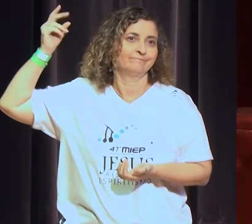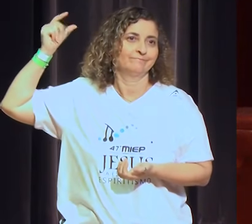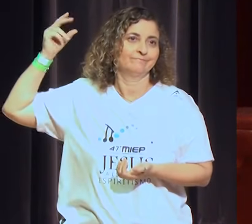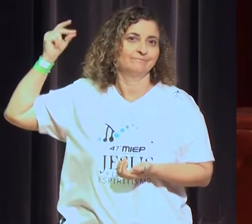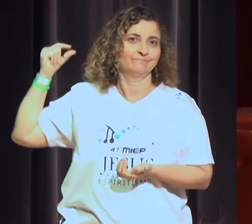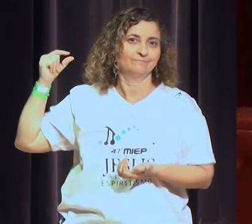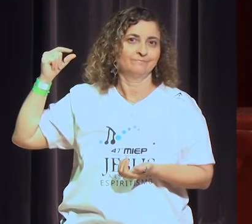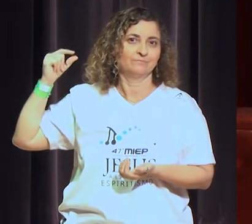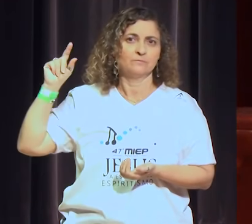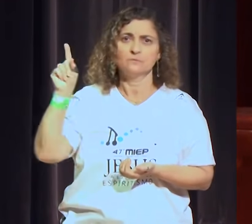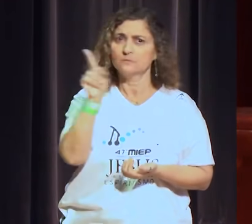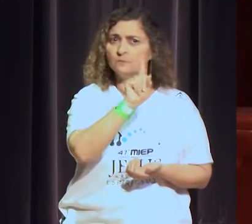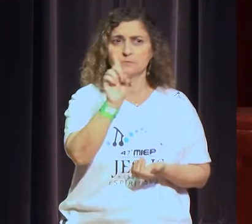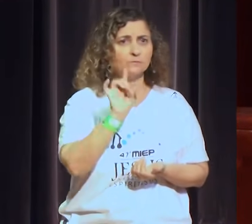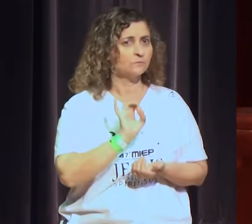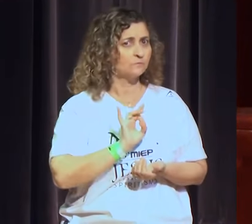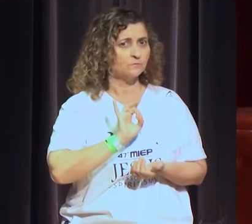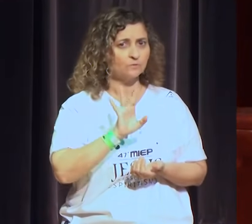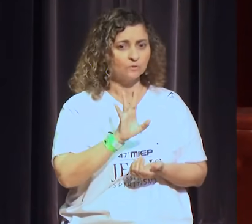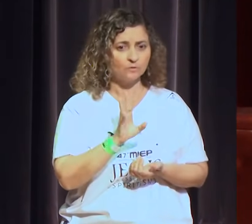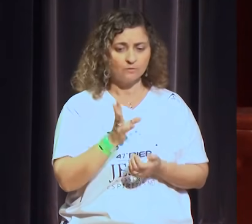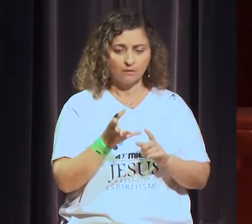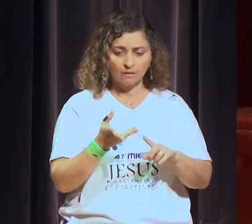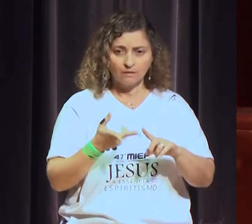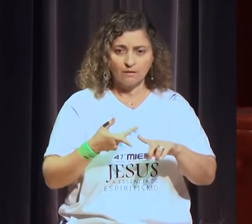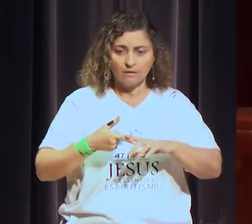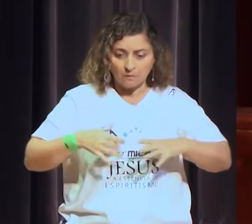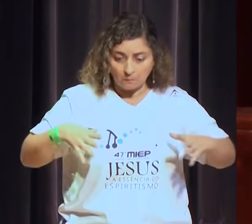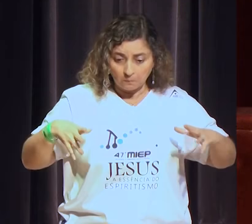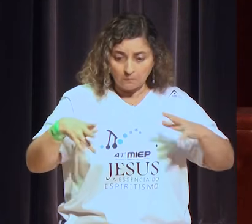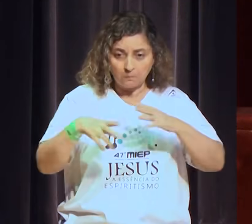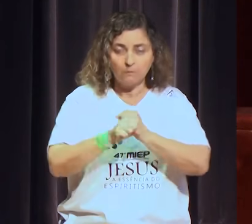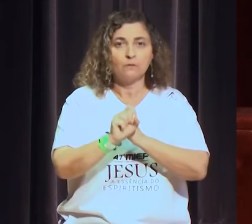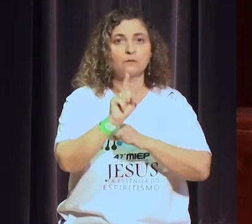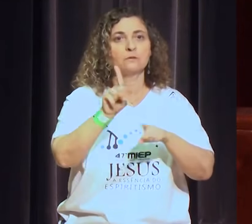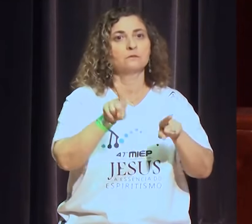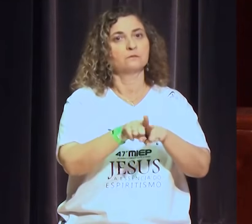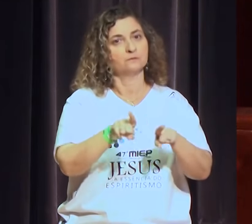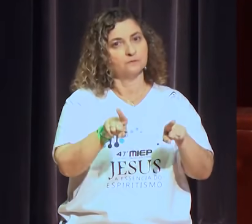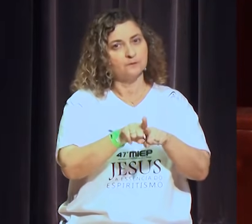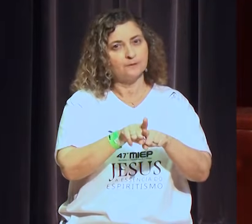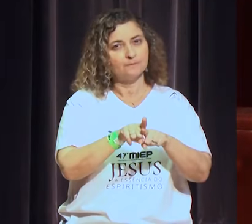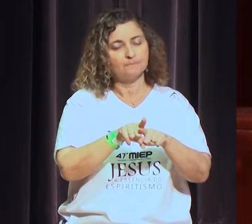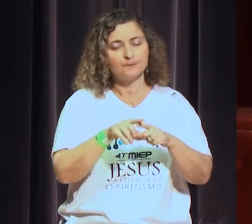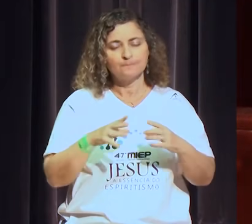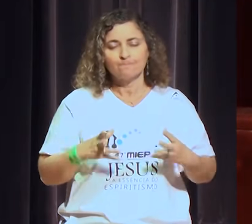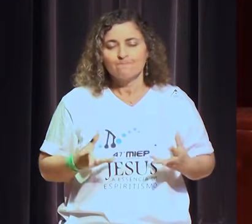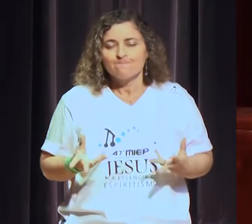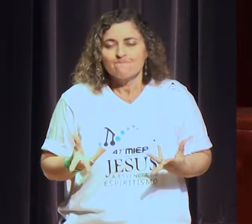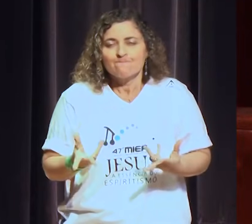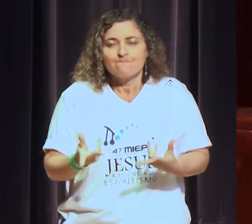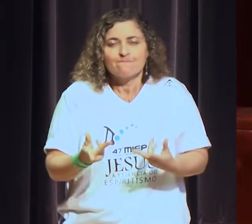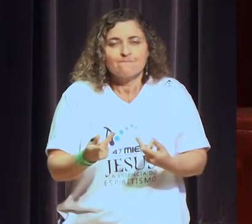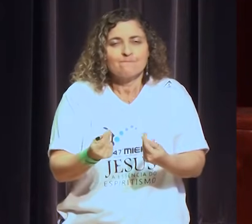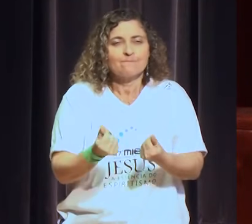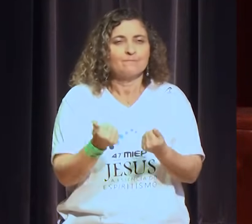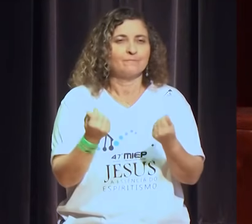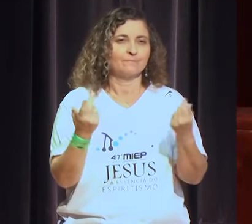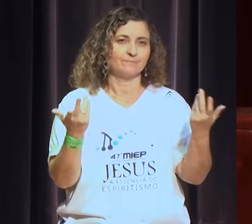Eles viveram mais, não somente quantitativamente, mas